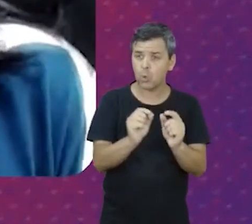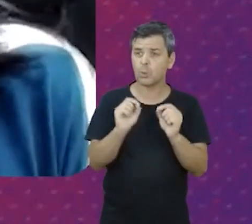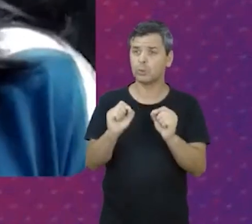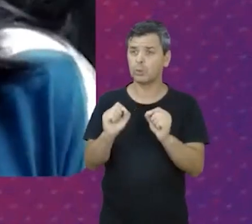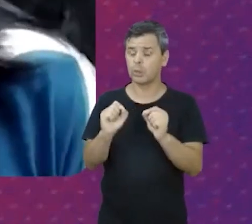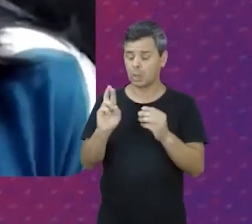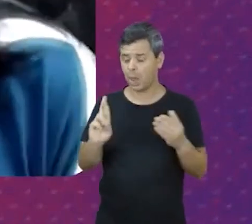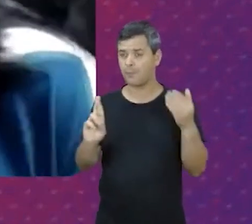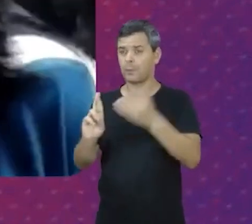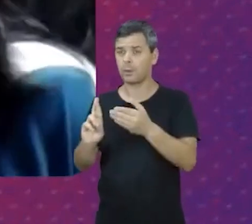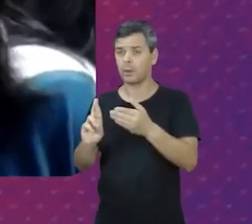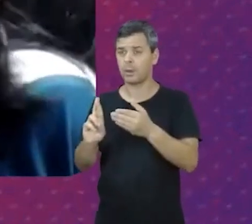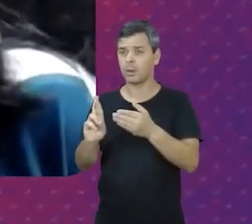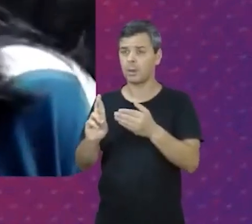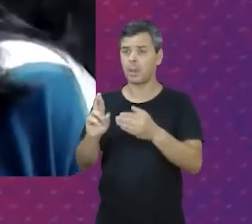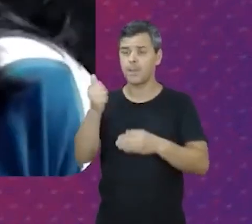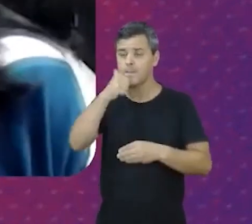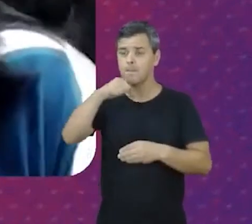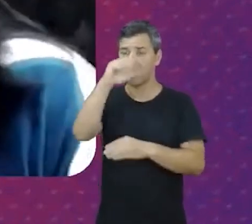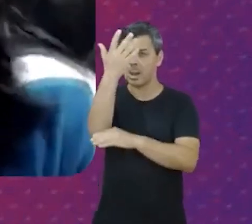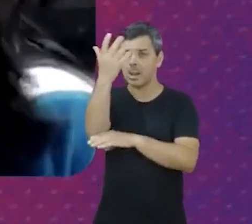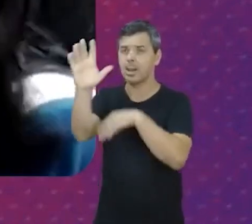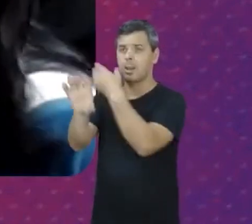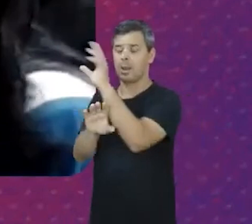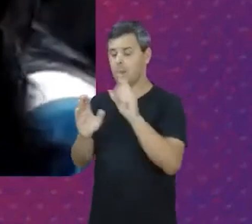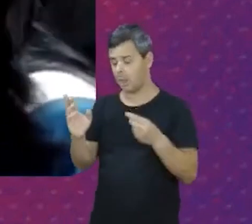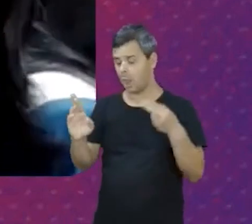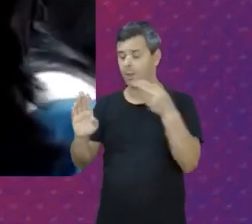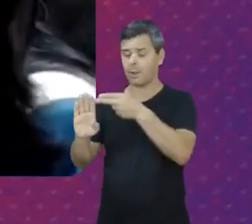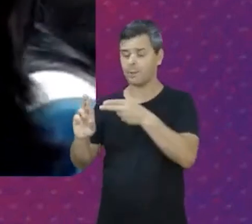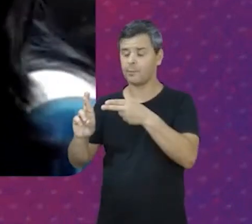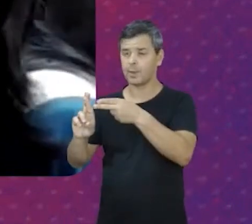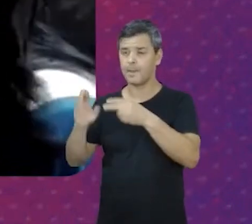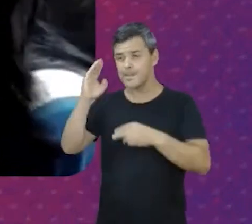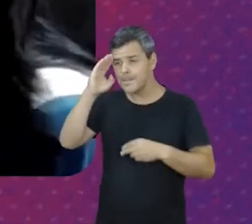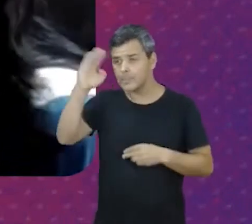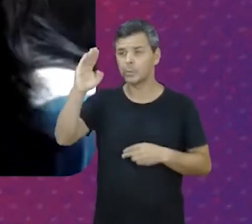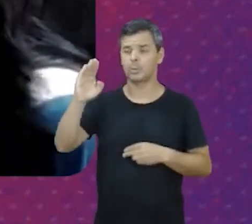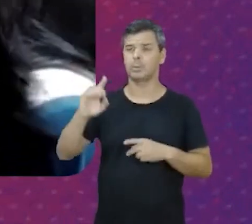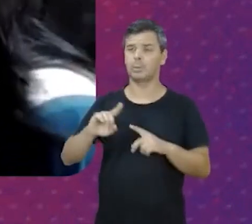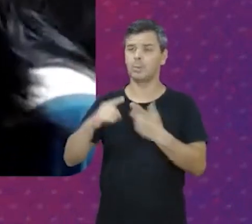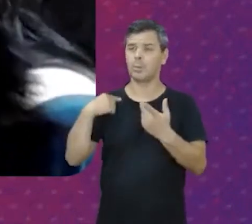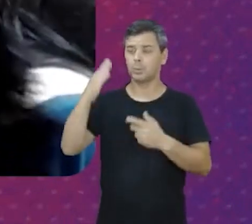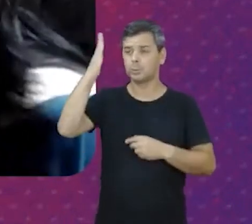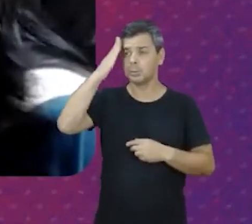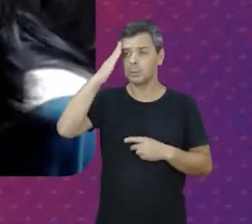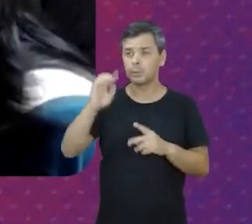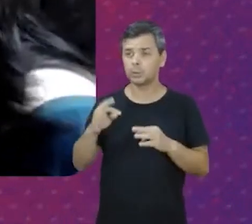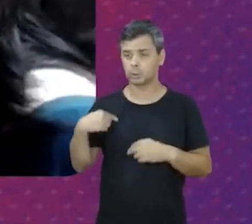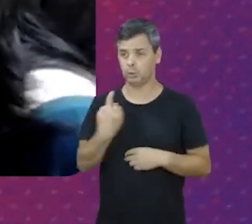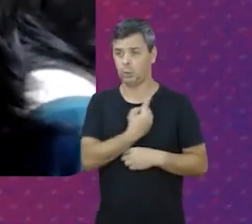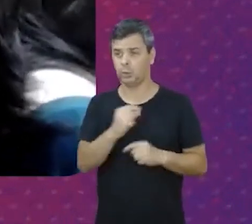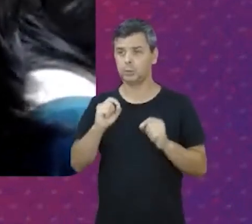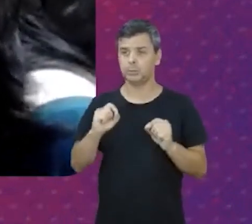a referência da mãe natureza, né? Que trazem a referência, principalmente, do entendimento que